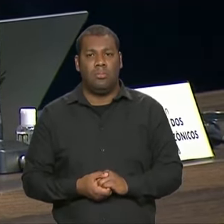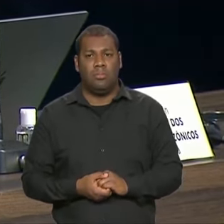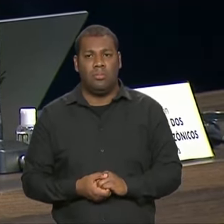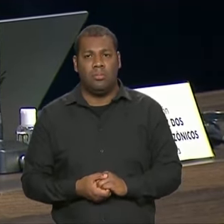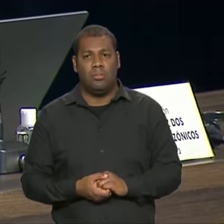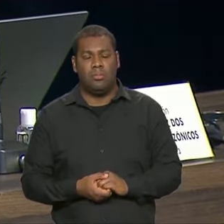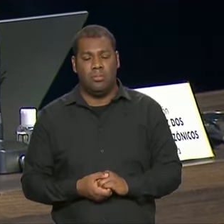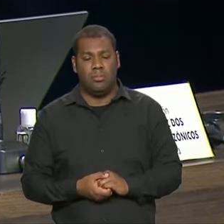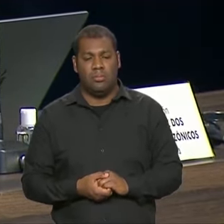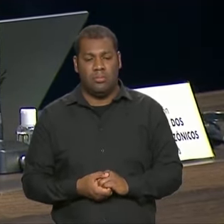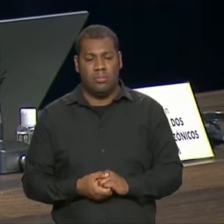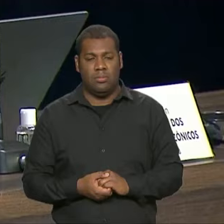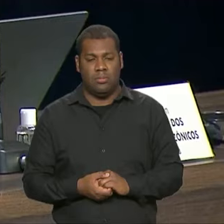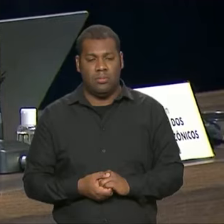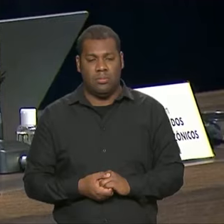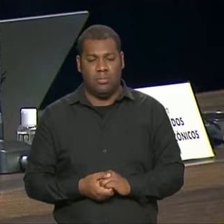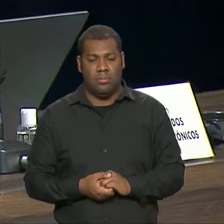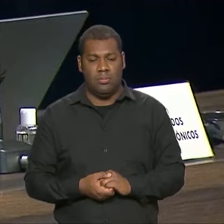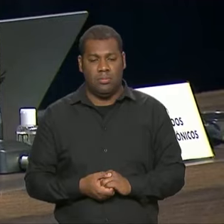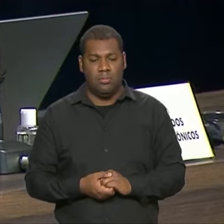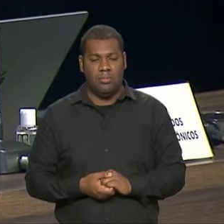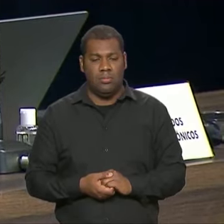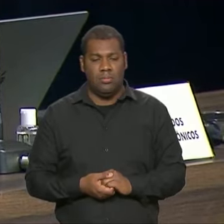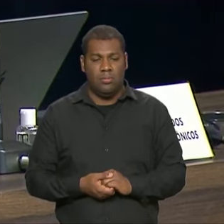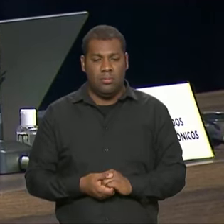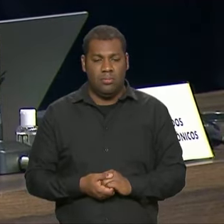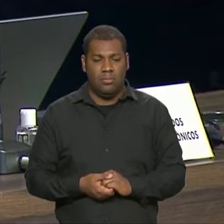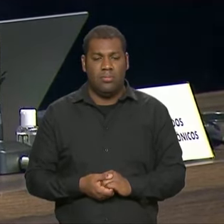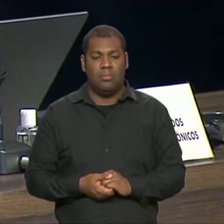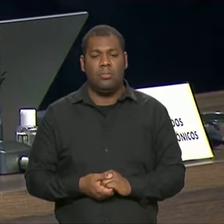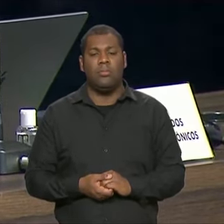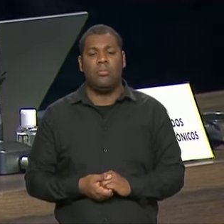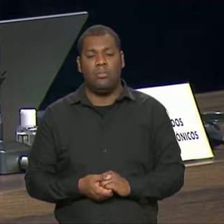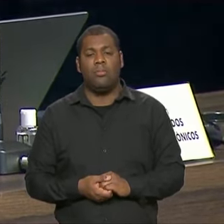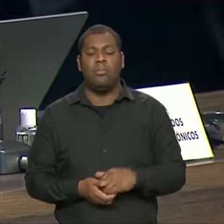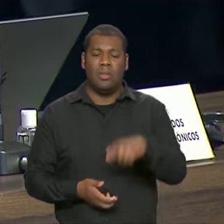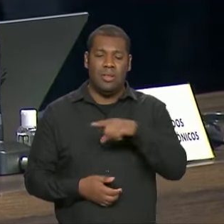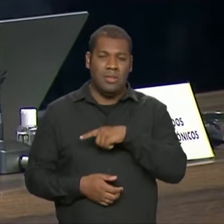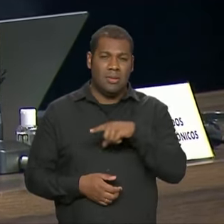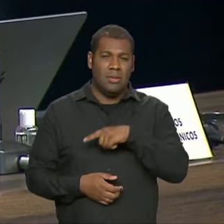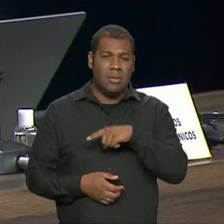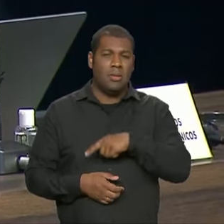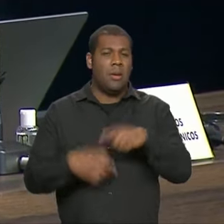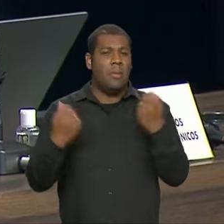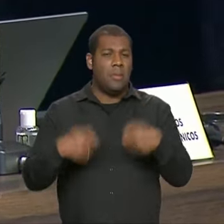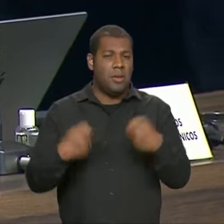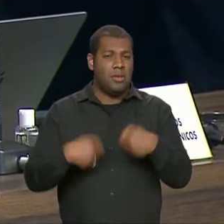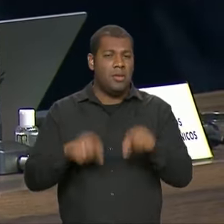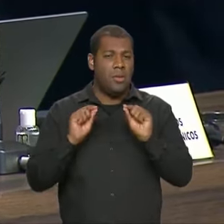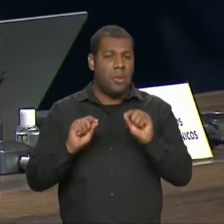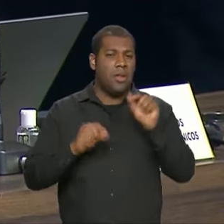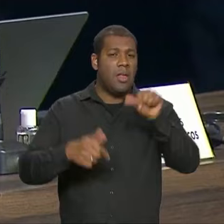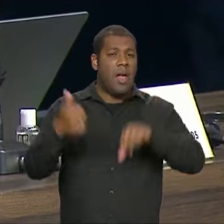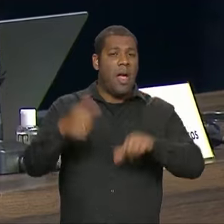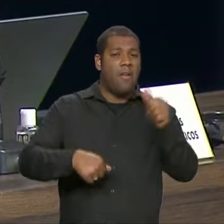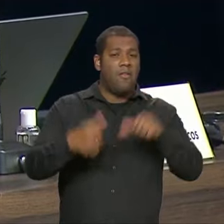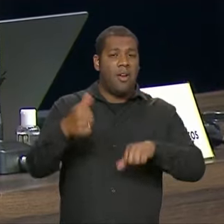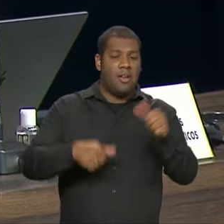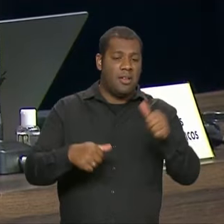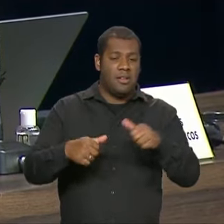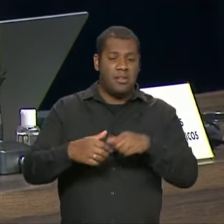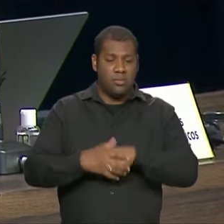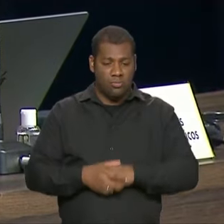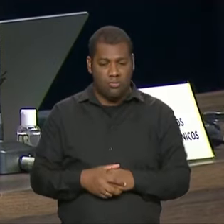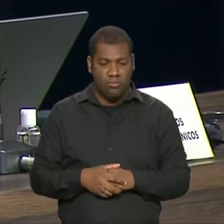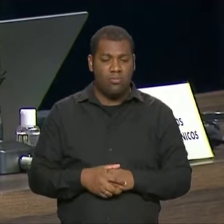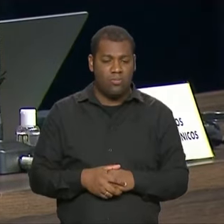da mineração ilegal, ou diante da mineração legal, nós precisamos de avaliações de impacto de